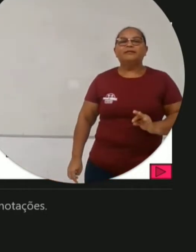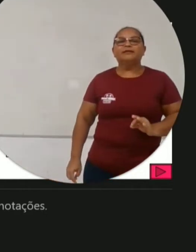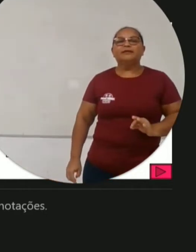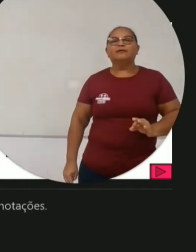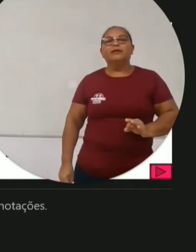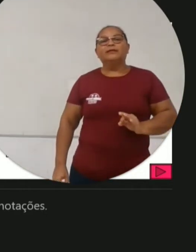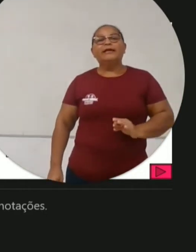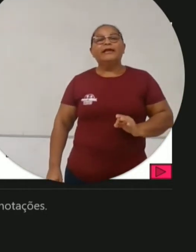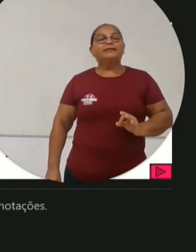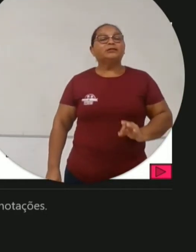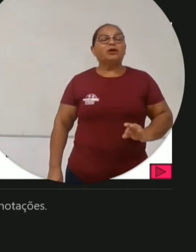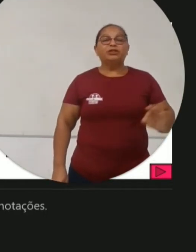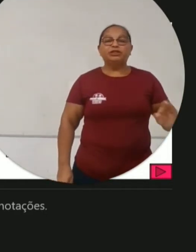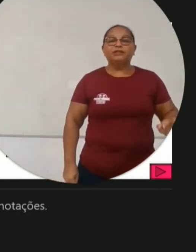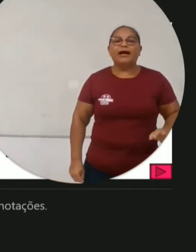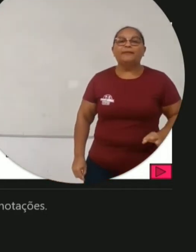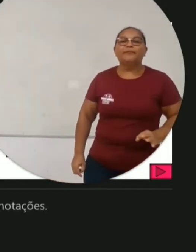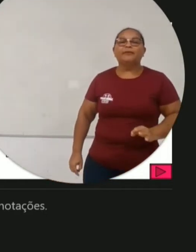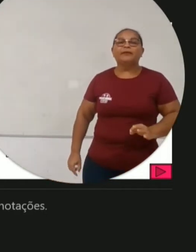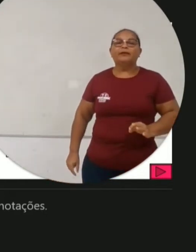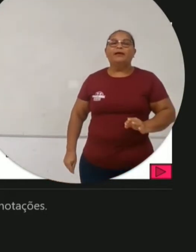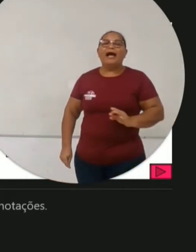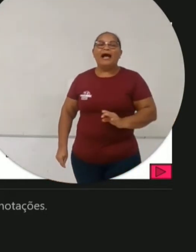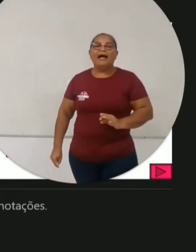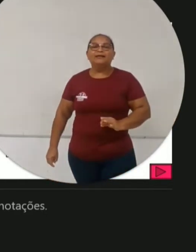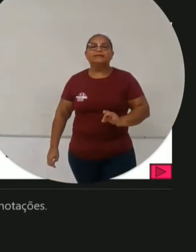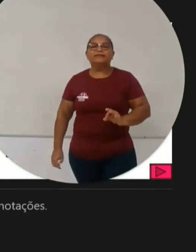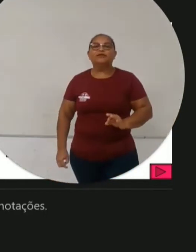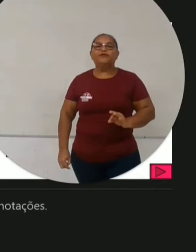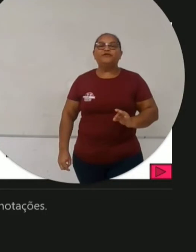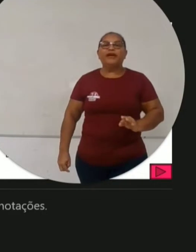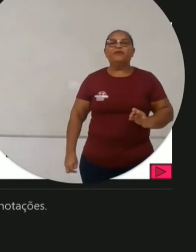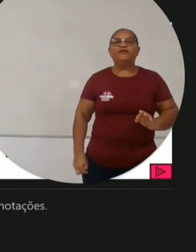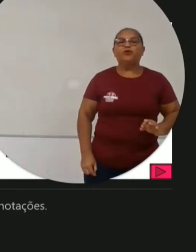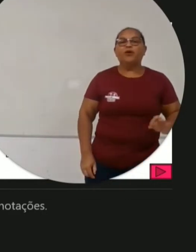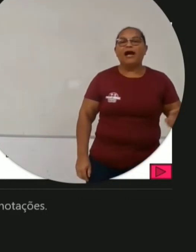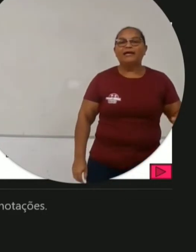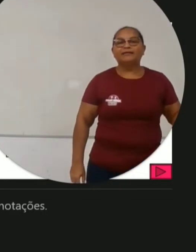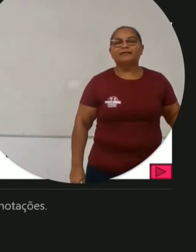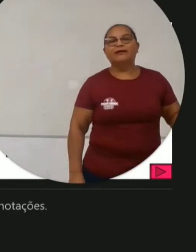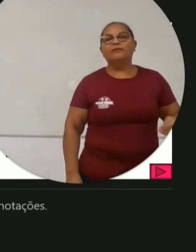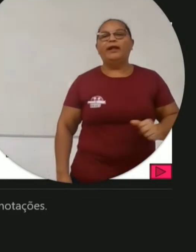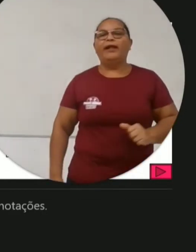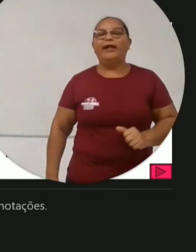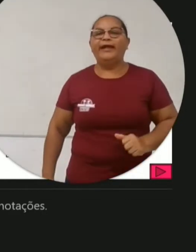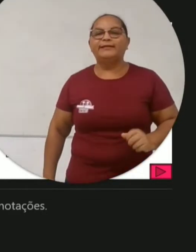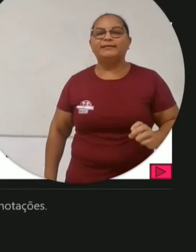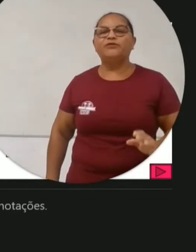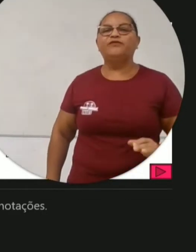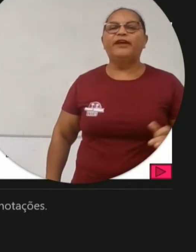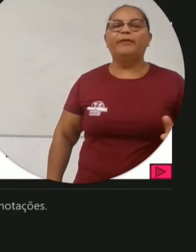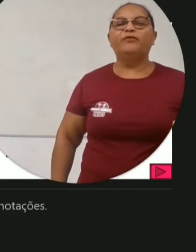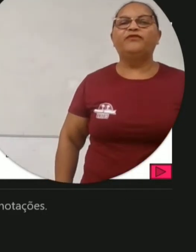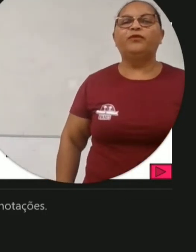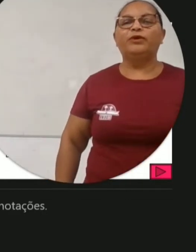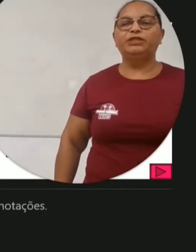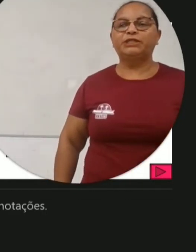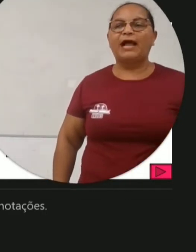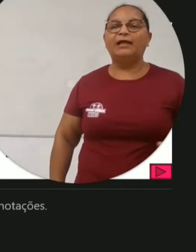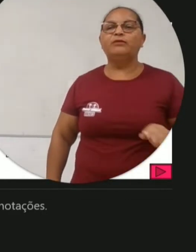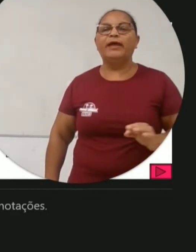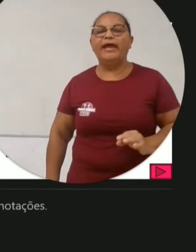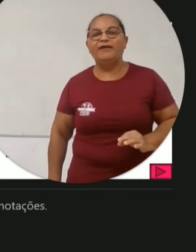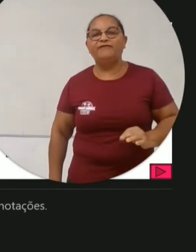piscando. Daí é só digitar. A, se o verbo for ação. E, se o verbo for